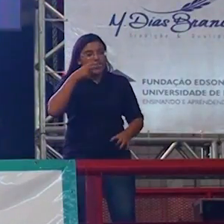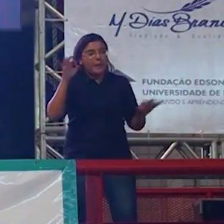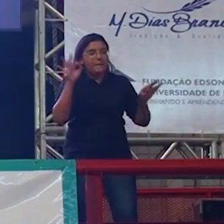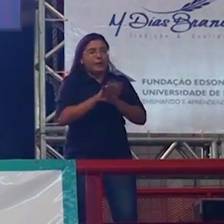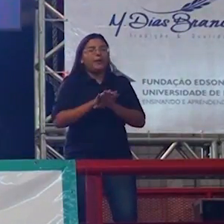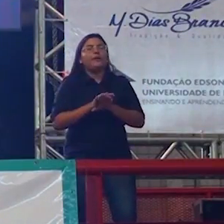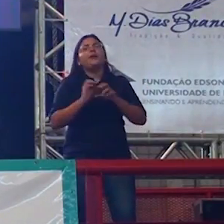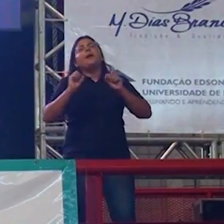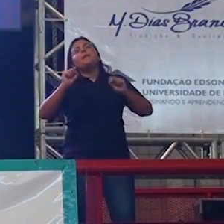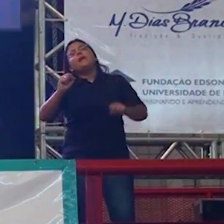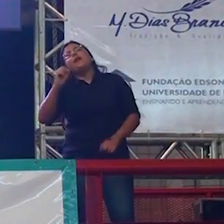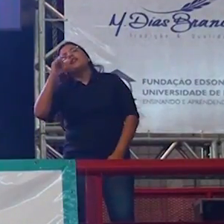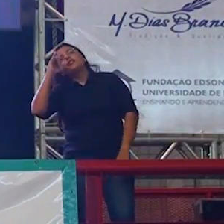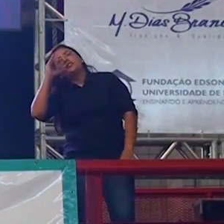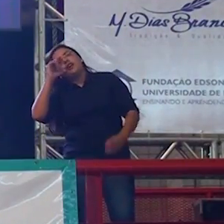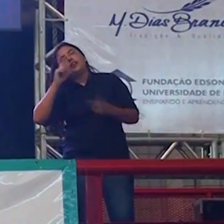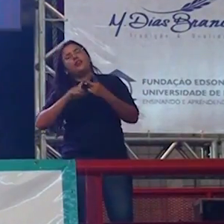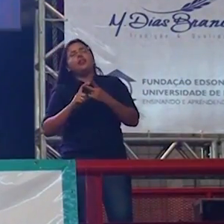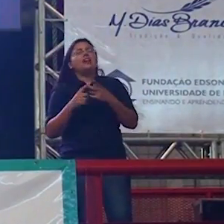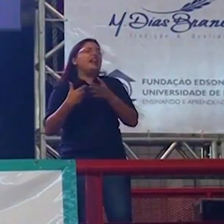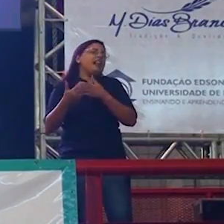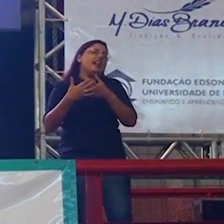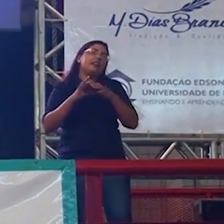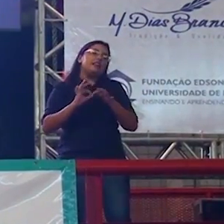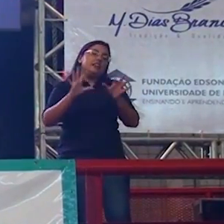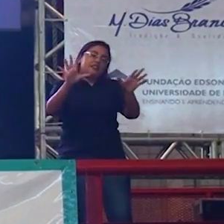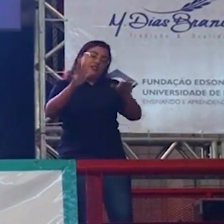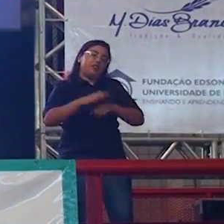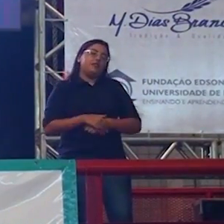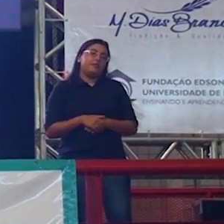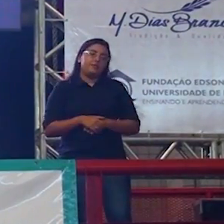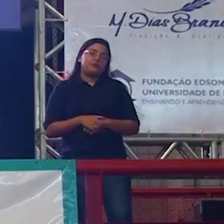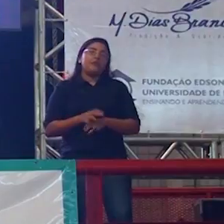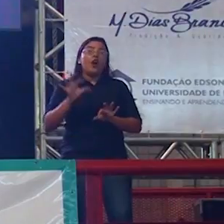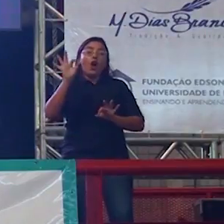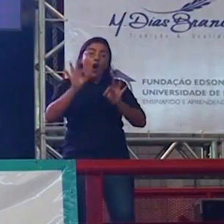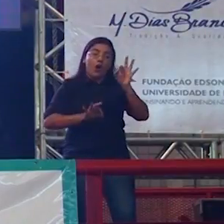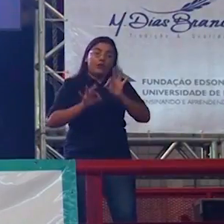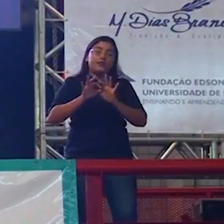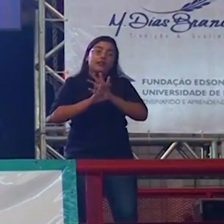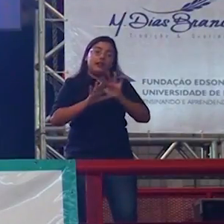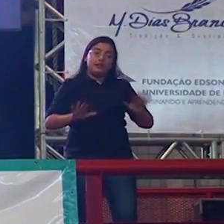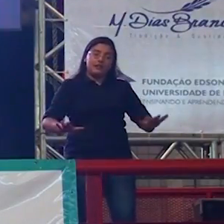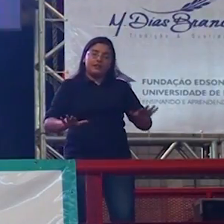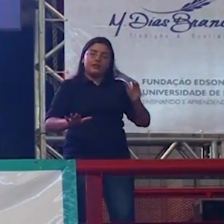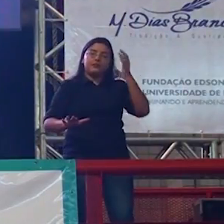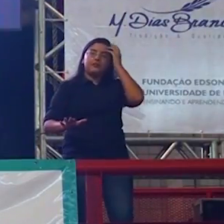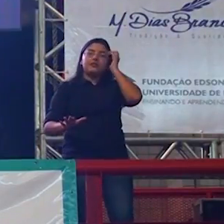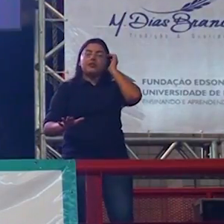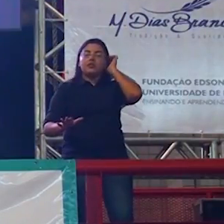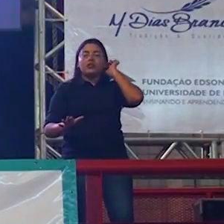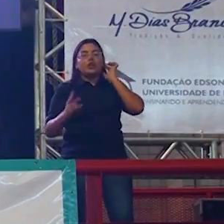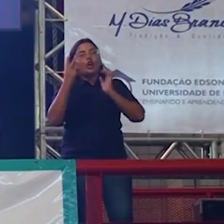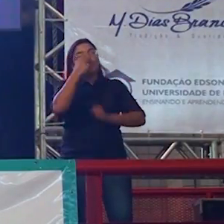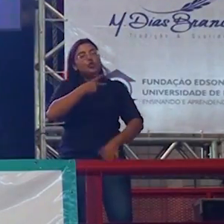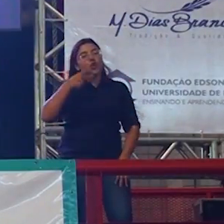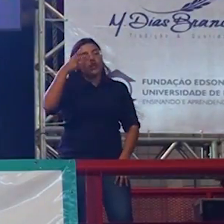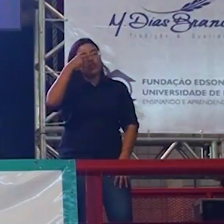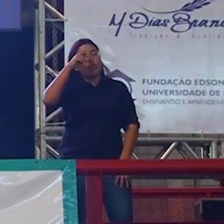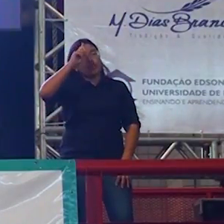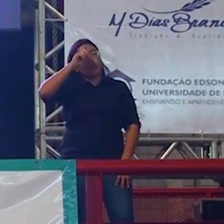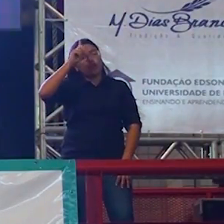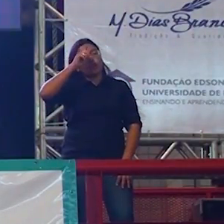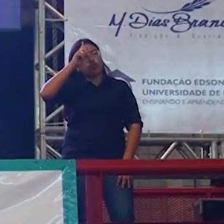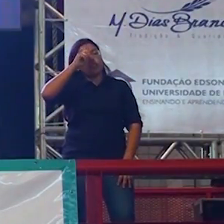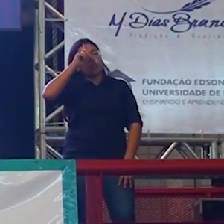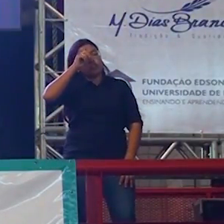pode pegar o Instagram, pode fazer o que você quiser. Então se organize assim. O ideal é estudar no máximo 2 horas uma